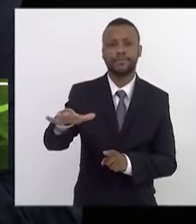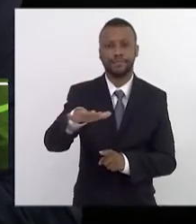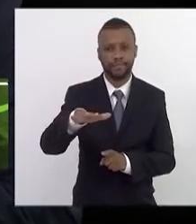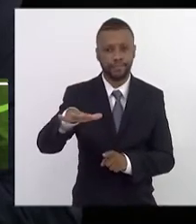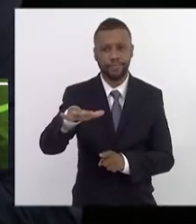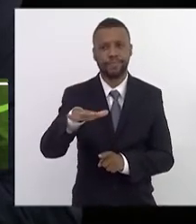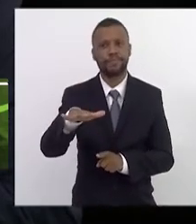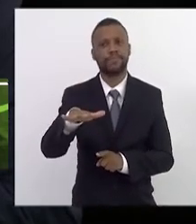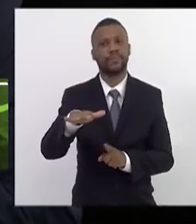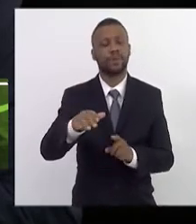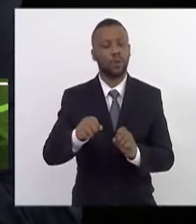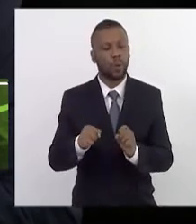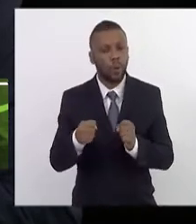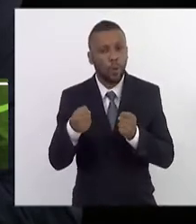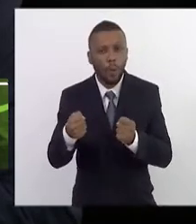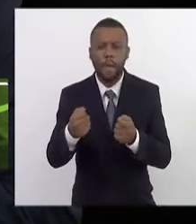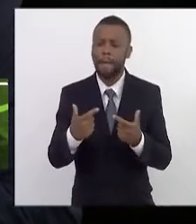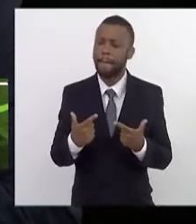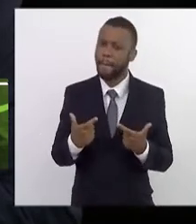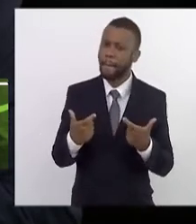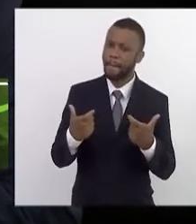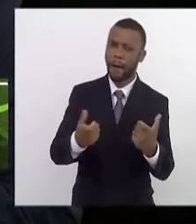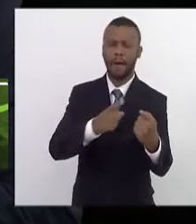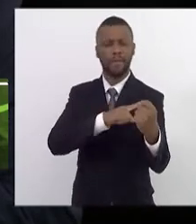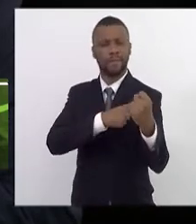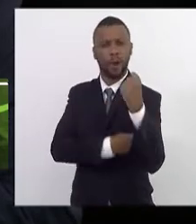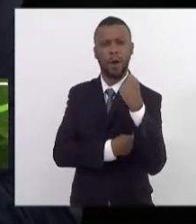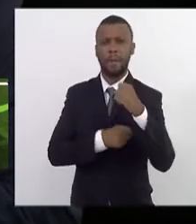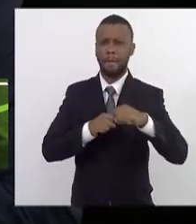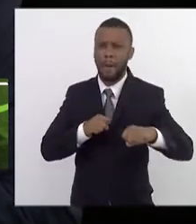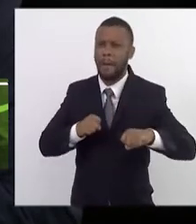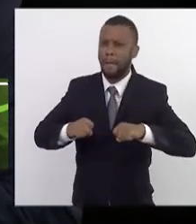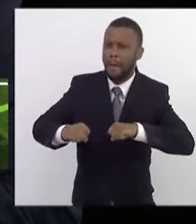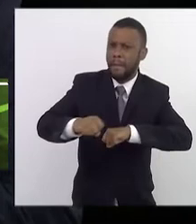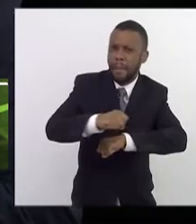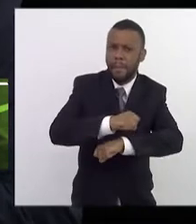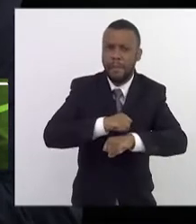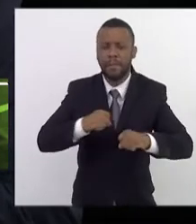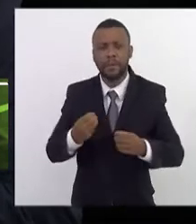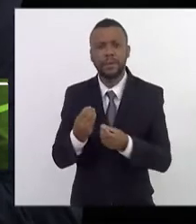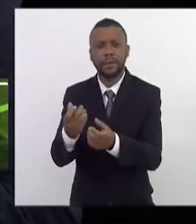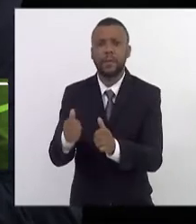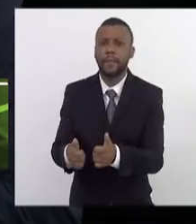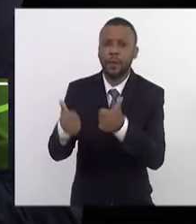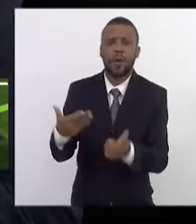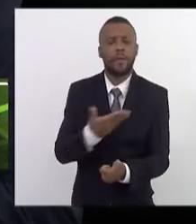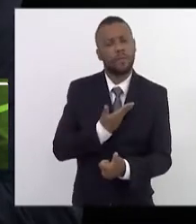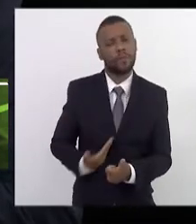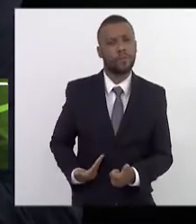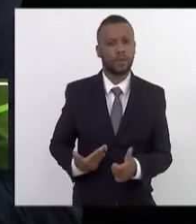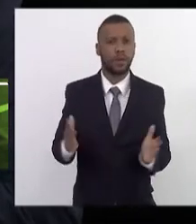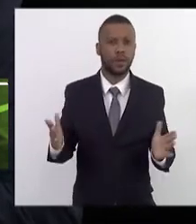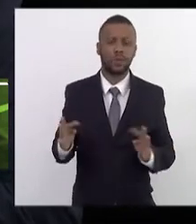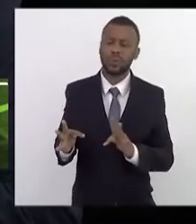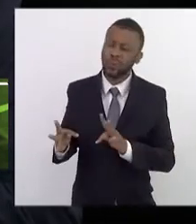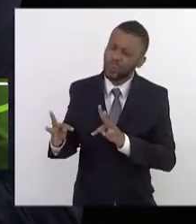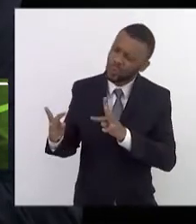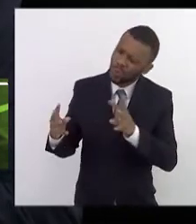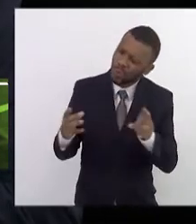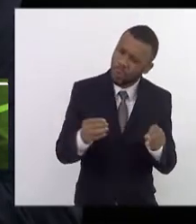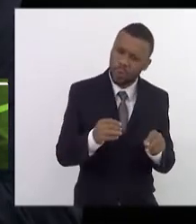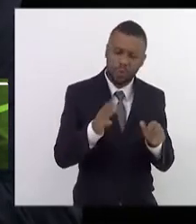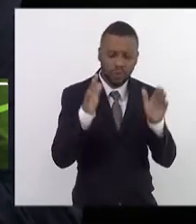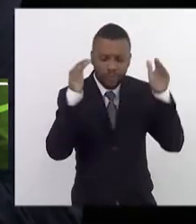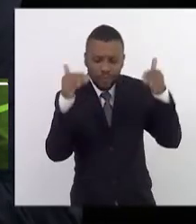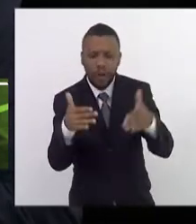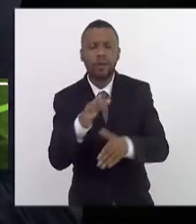foram bravos guerreiros, aí, pessoas incansáveis para entregar o melhor para o nosso Estado. Todos muito técnicos,